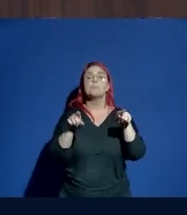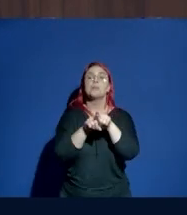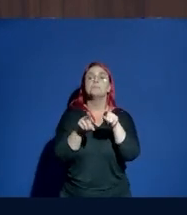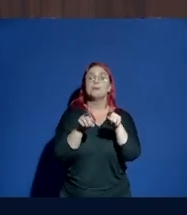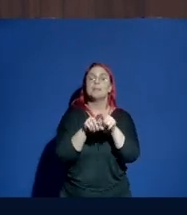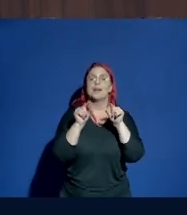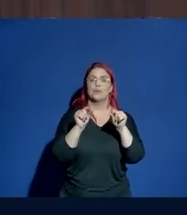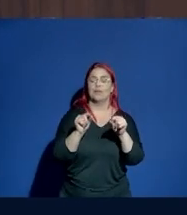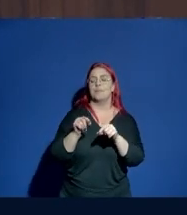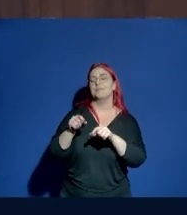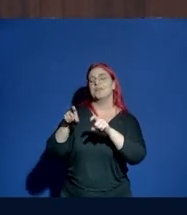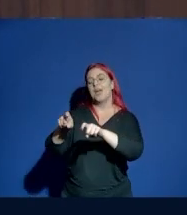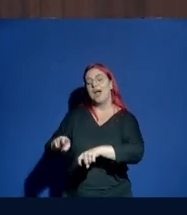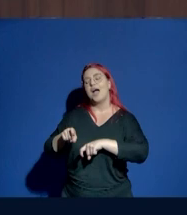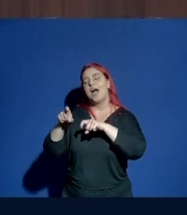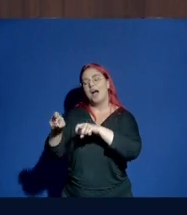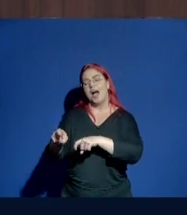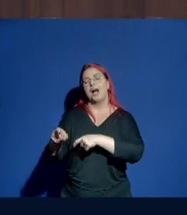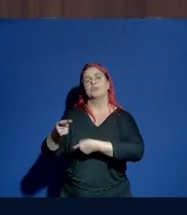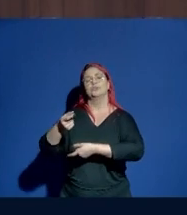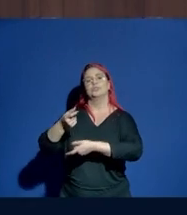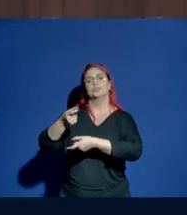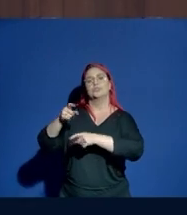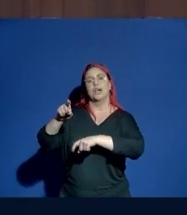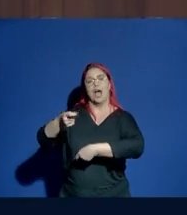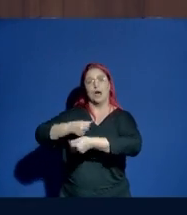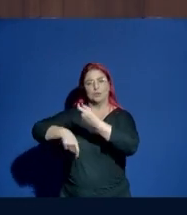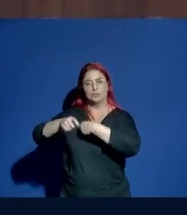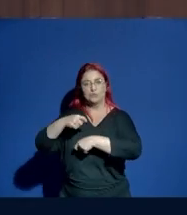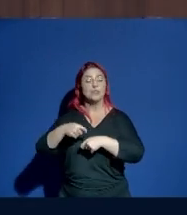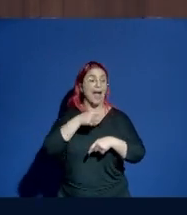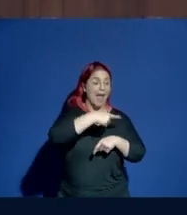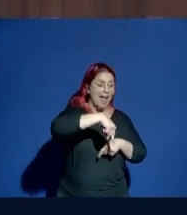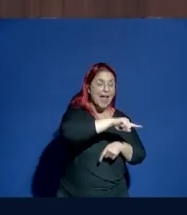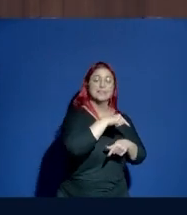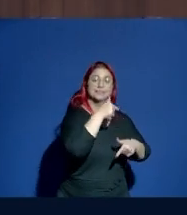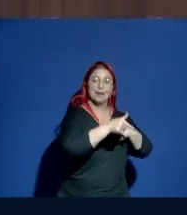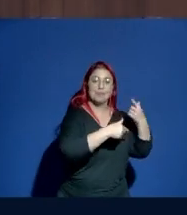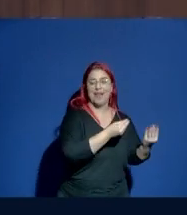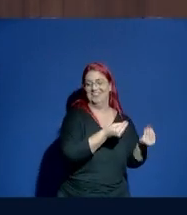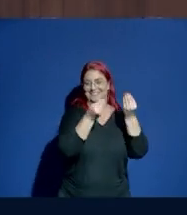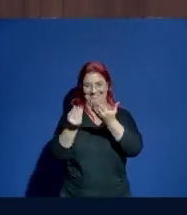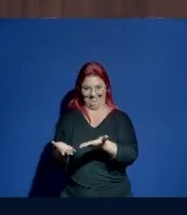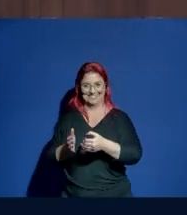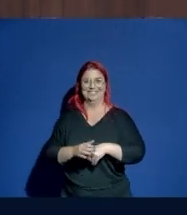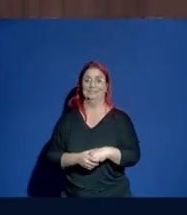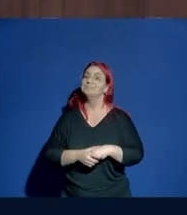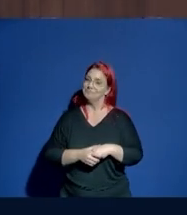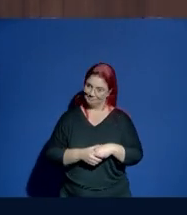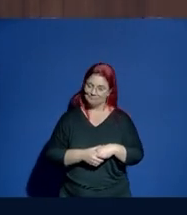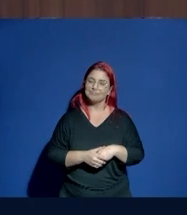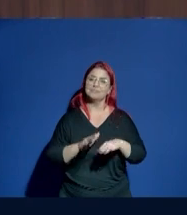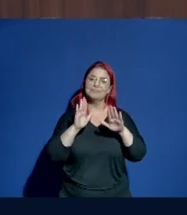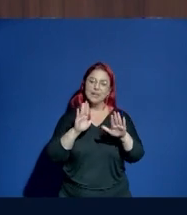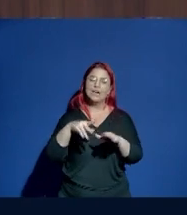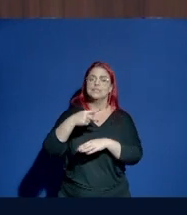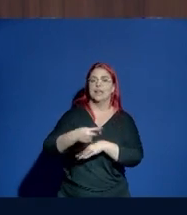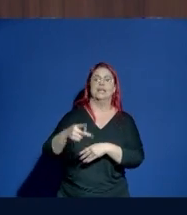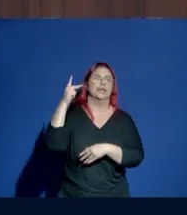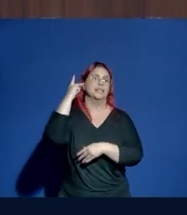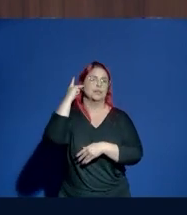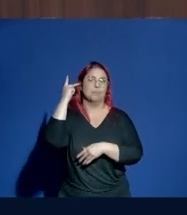a água indústria a esses assentados para dar essa oportunidade de renda Nós aqui também em São Paulo não vamos despejar com